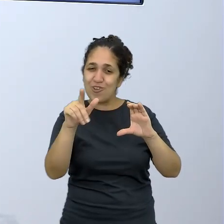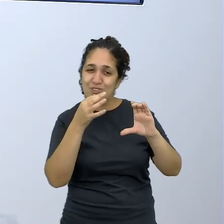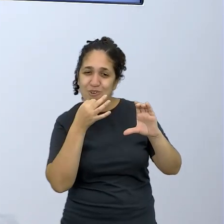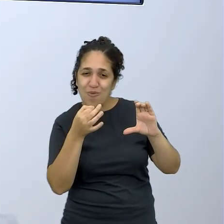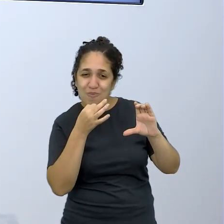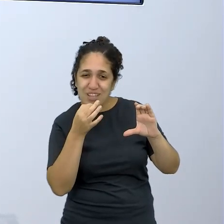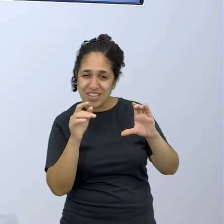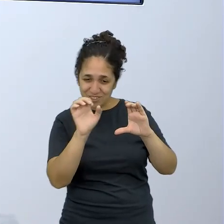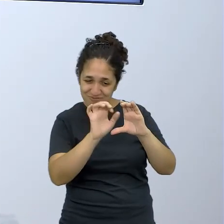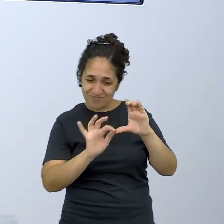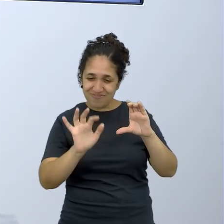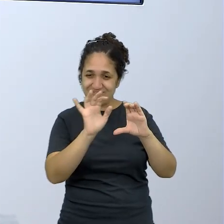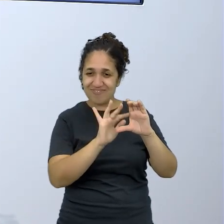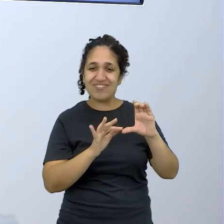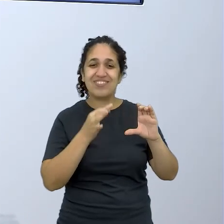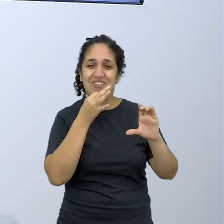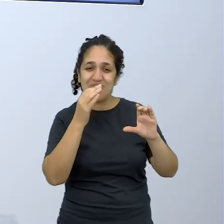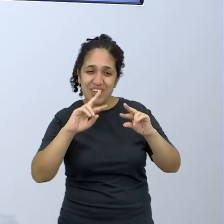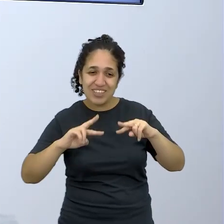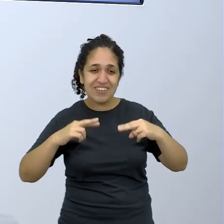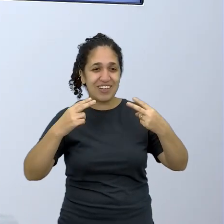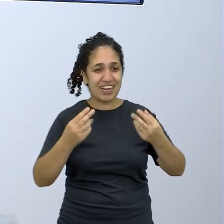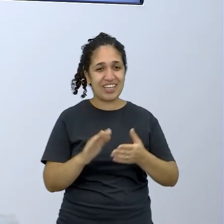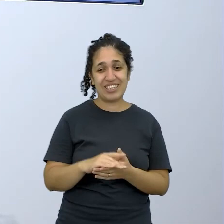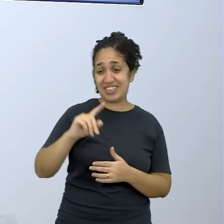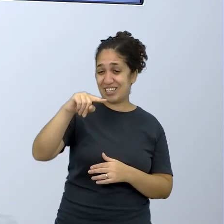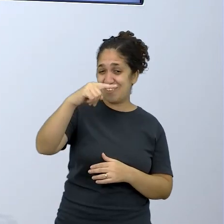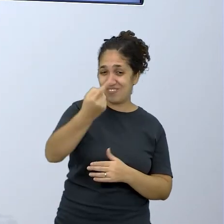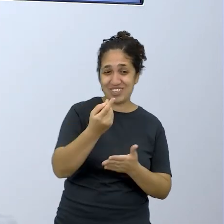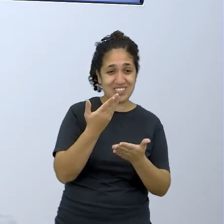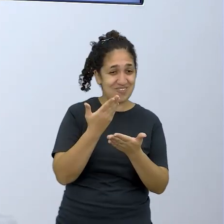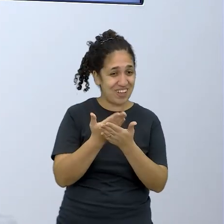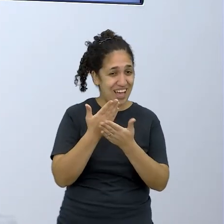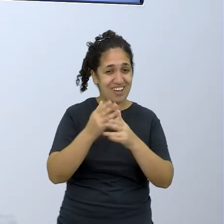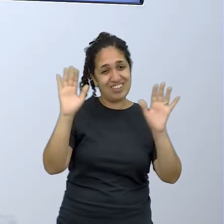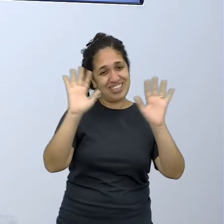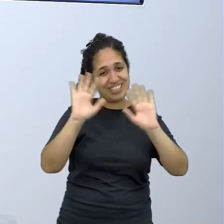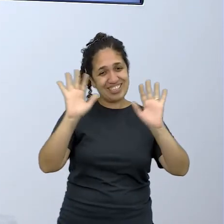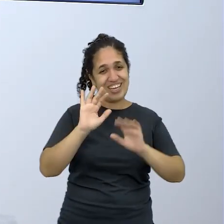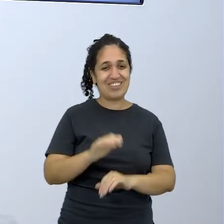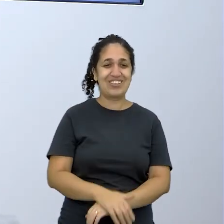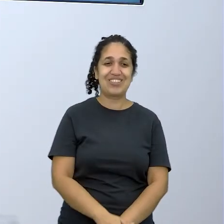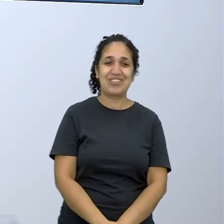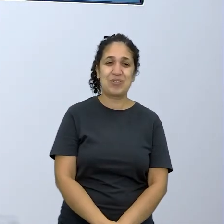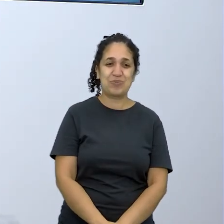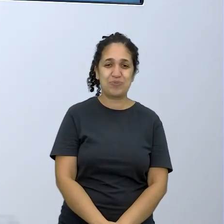Tá aparecendo o QR Code aí para você, o link. A gente se encontra na próxima. Valeu, gente!